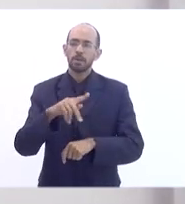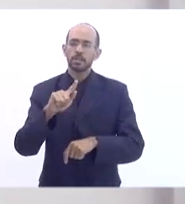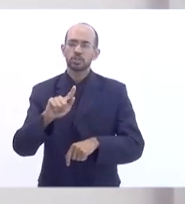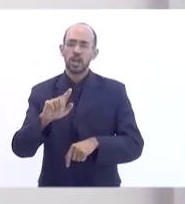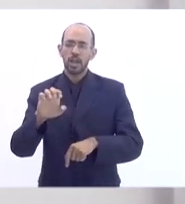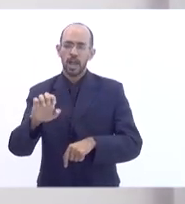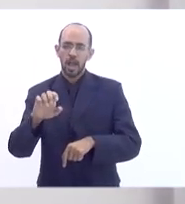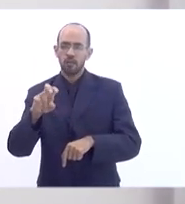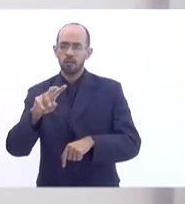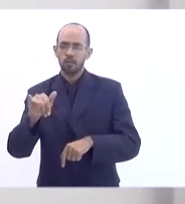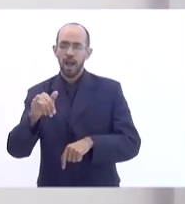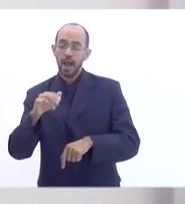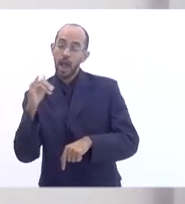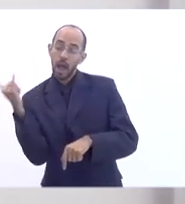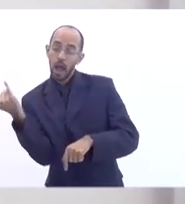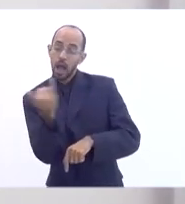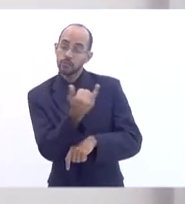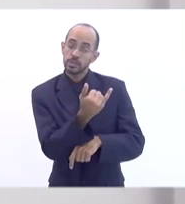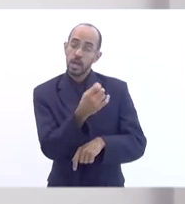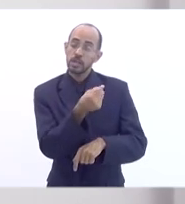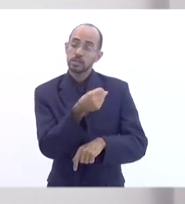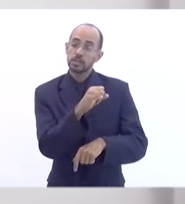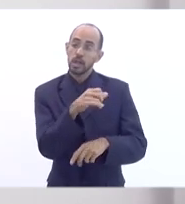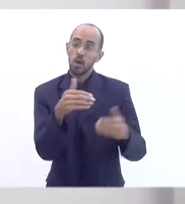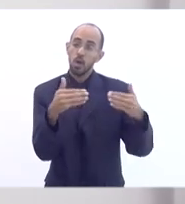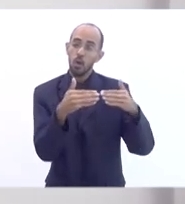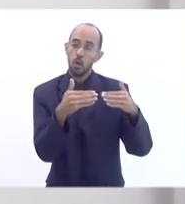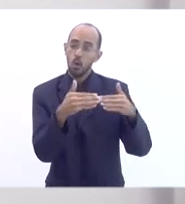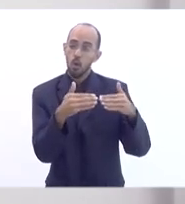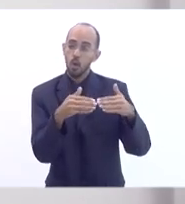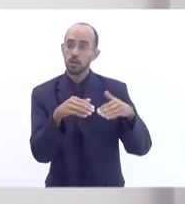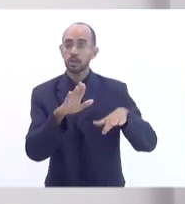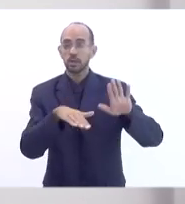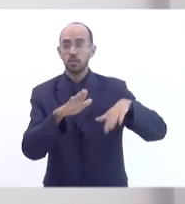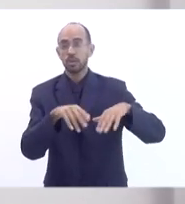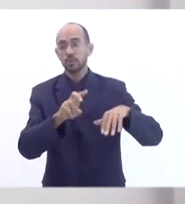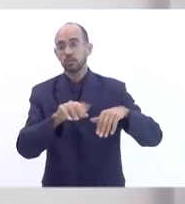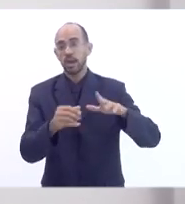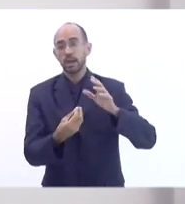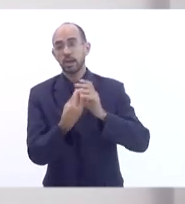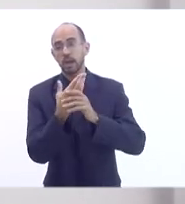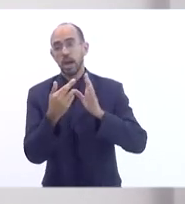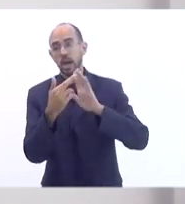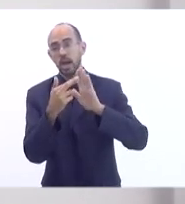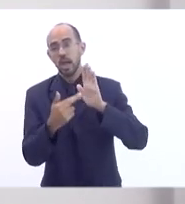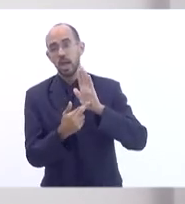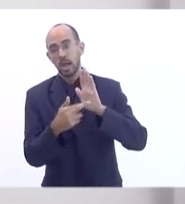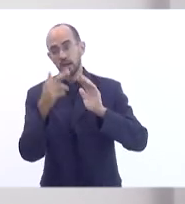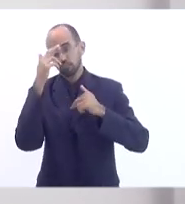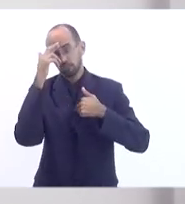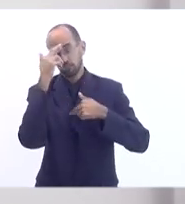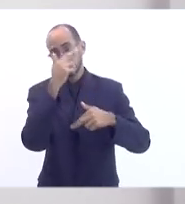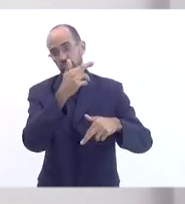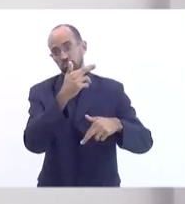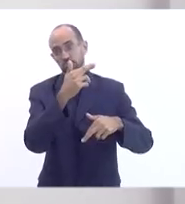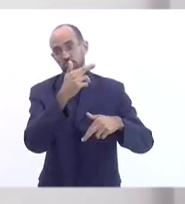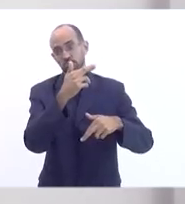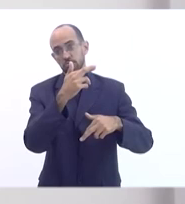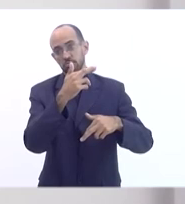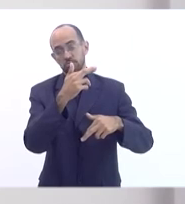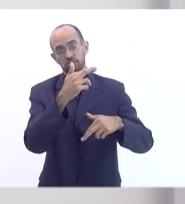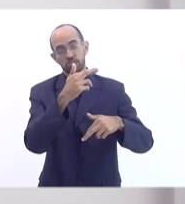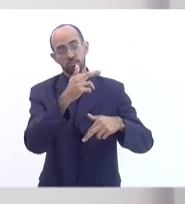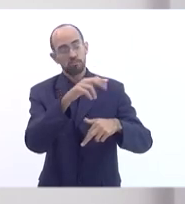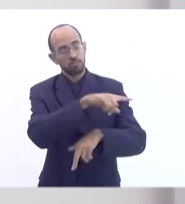favorável e provavelmente vai instituir regras a serem cumpridas pelos